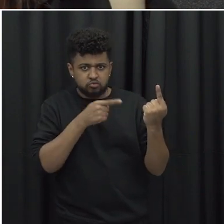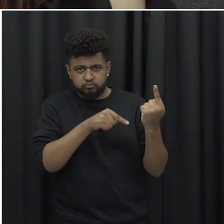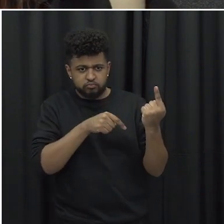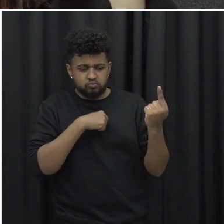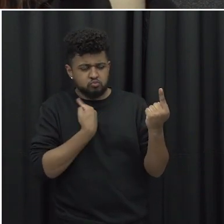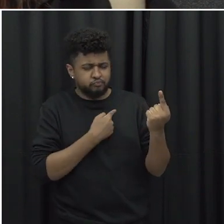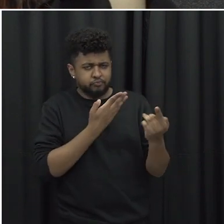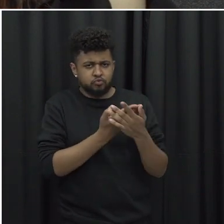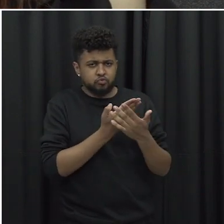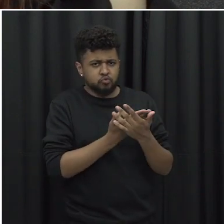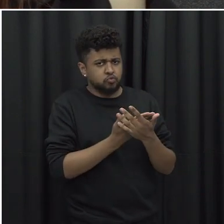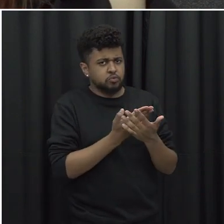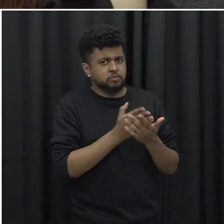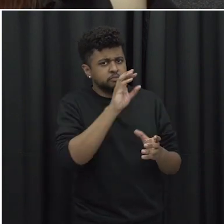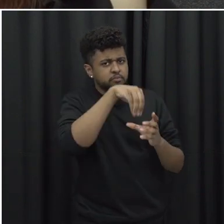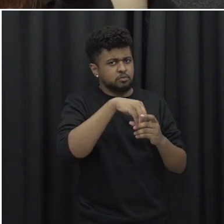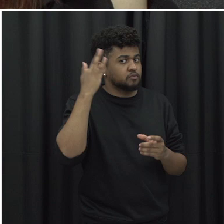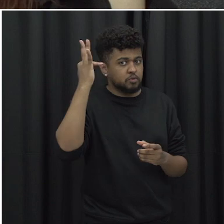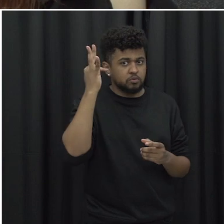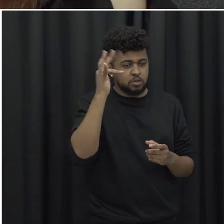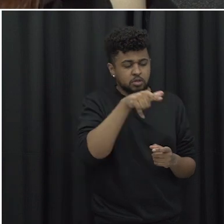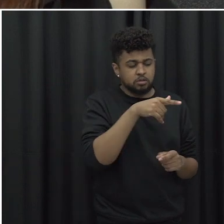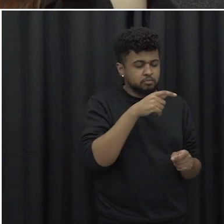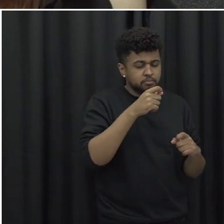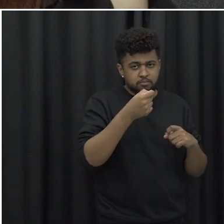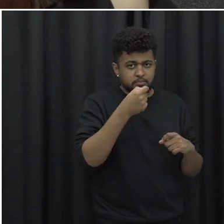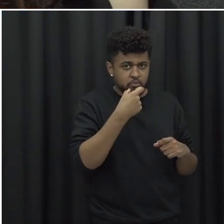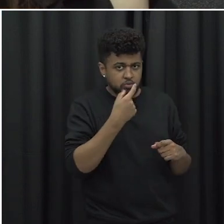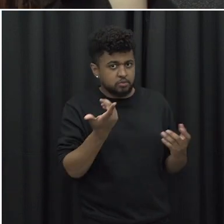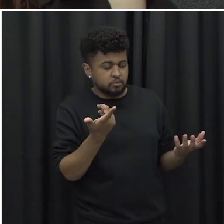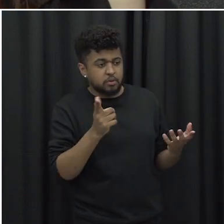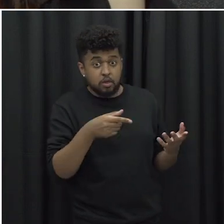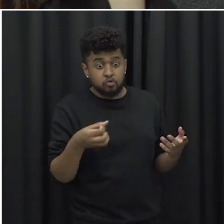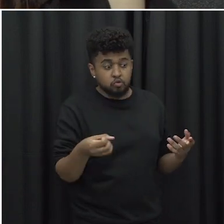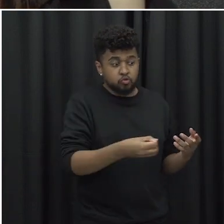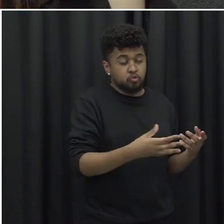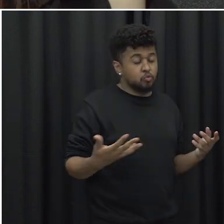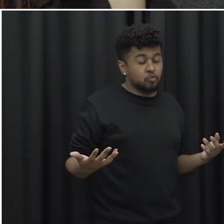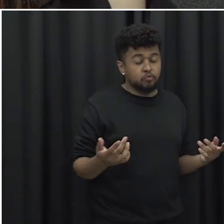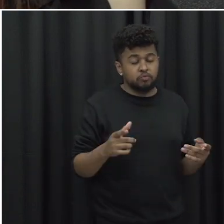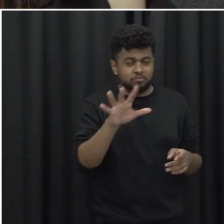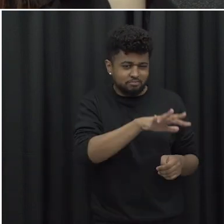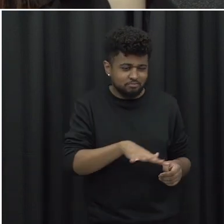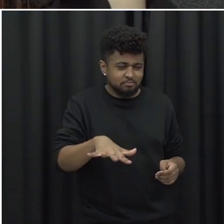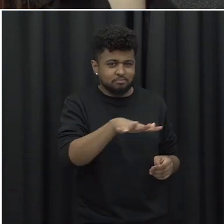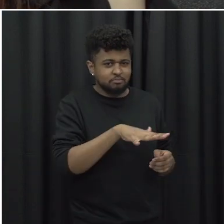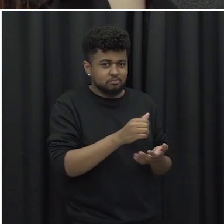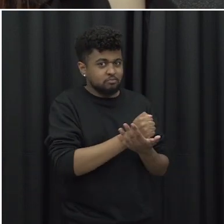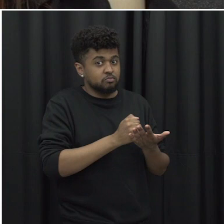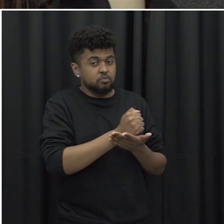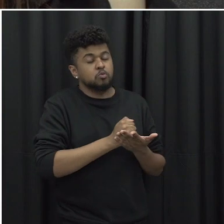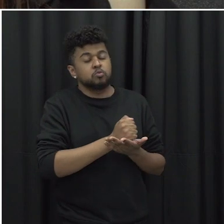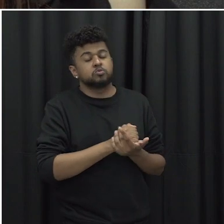dentro da área de farmacologia, e eu comecei a estudar e ver a concentração e comecei a tratar esse paciente, era um